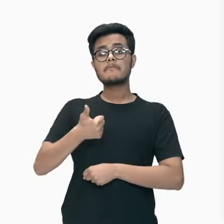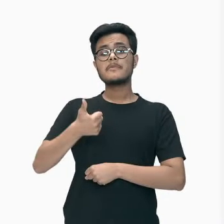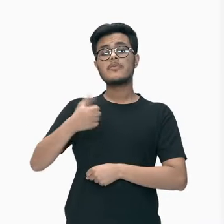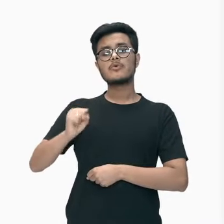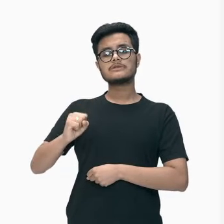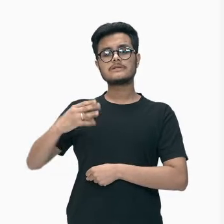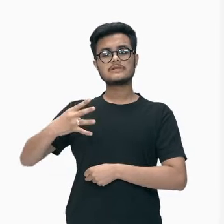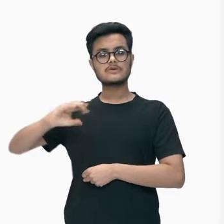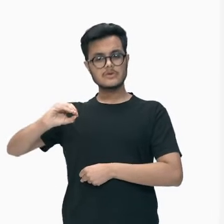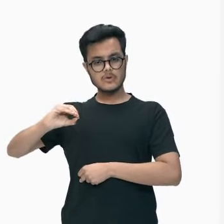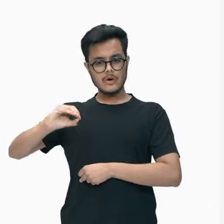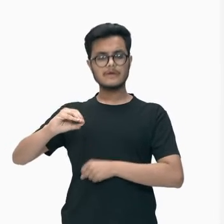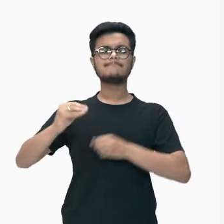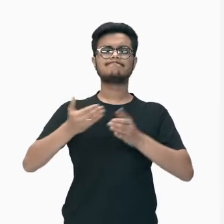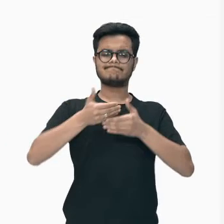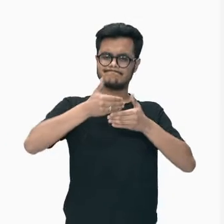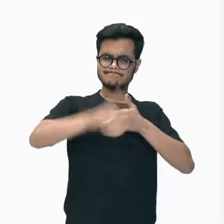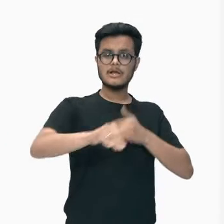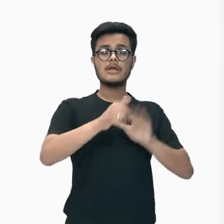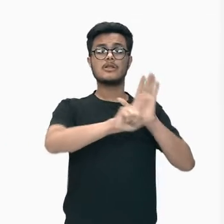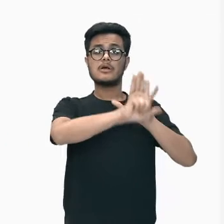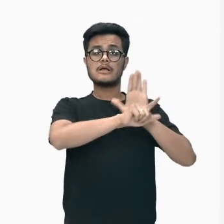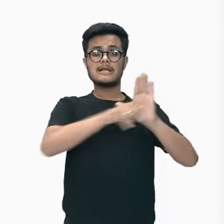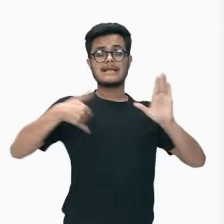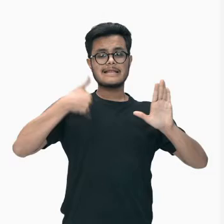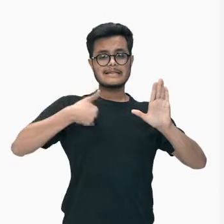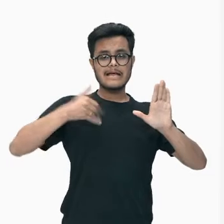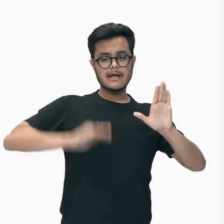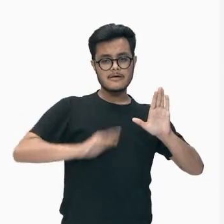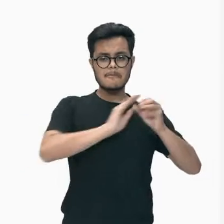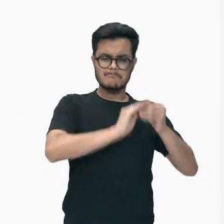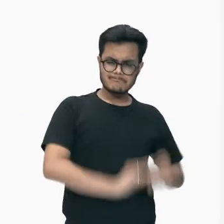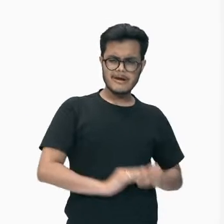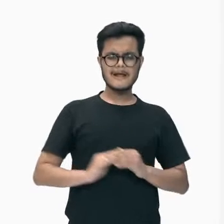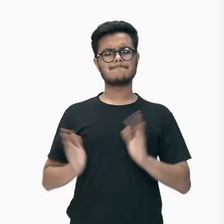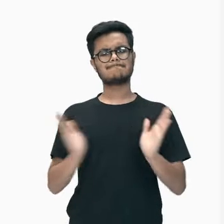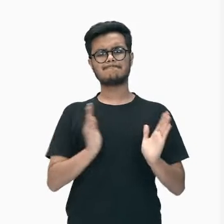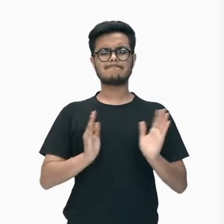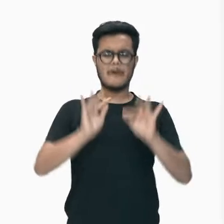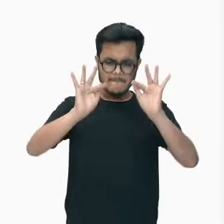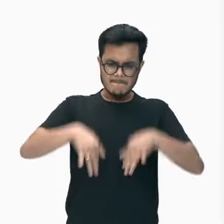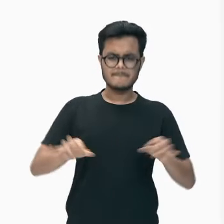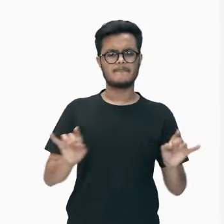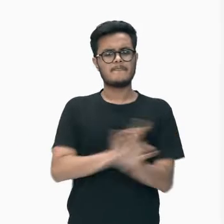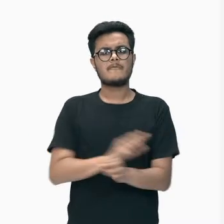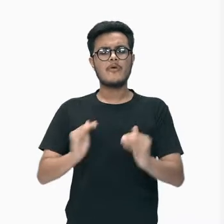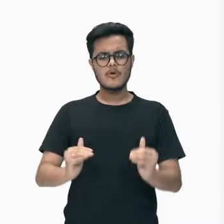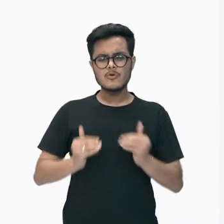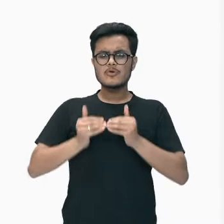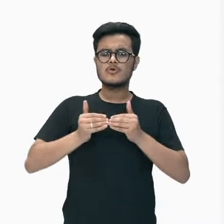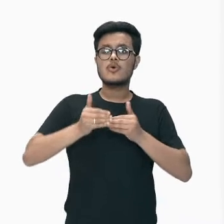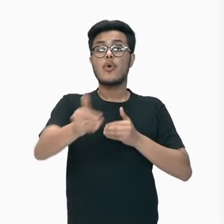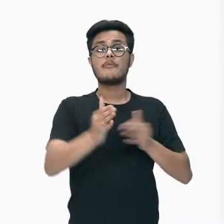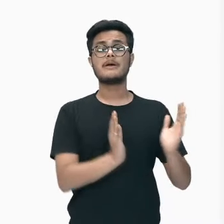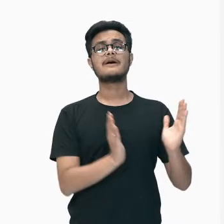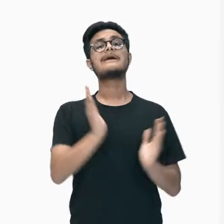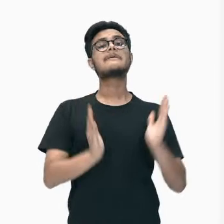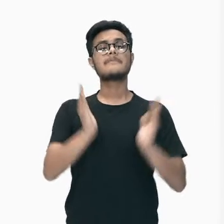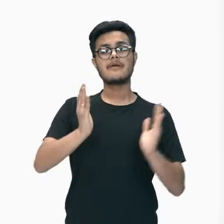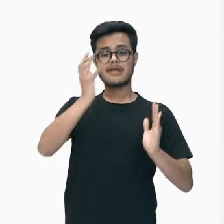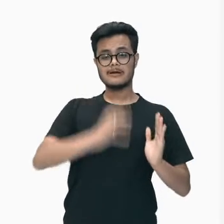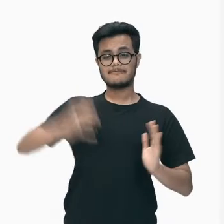1840 o golpe da maioridade pôs fim ao período regencial e deu início ao segundo reinado.